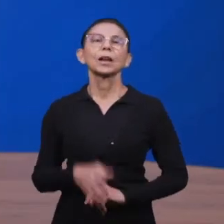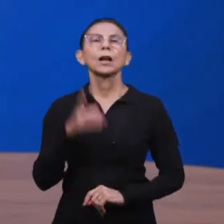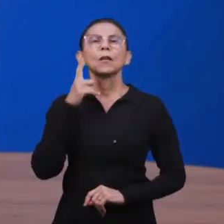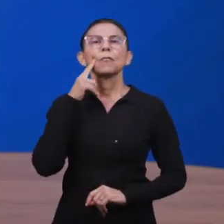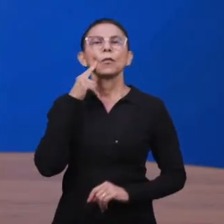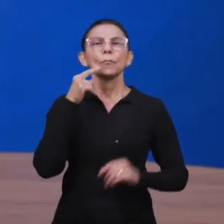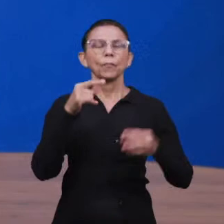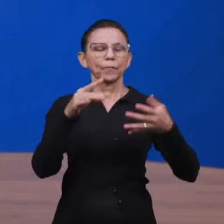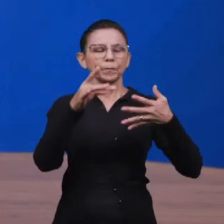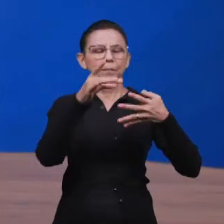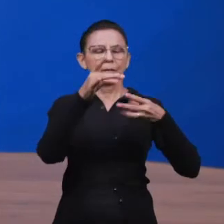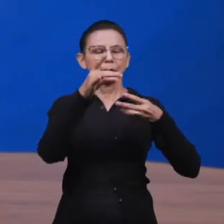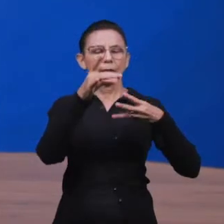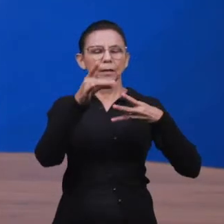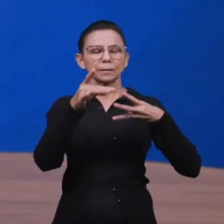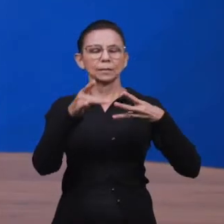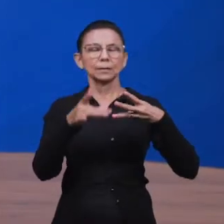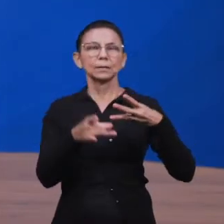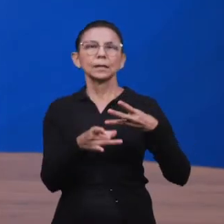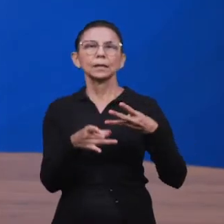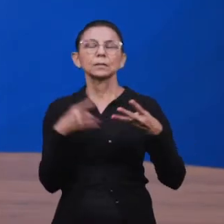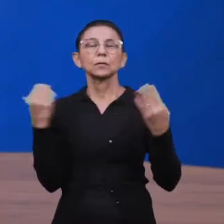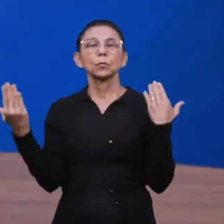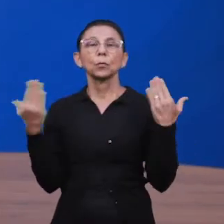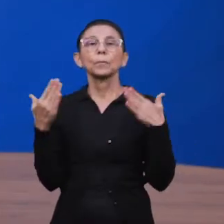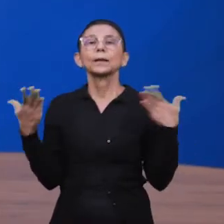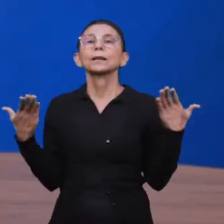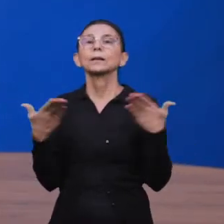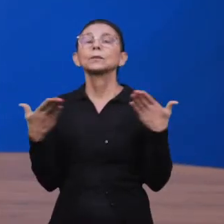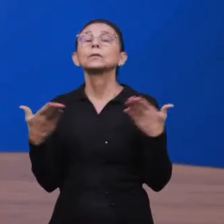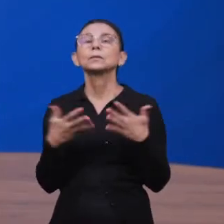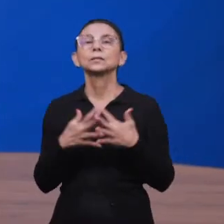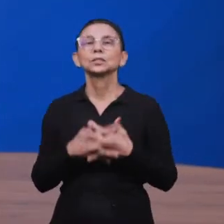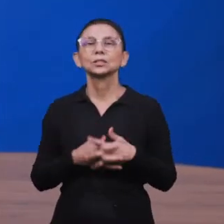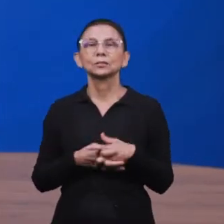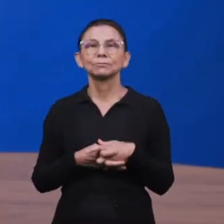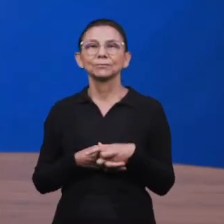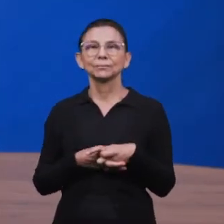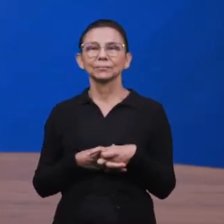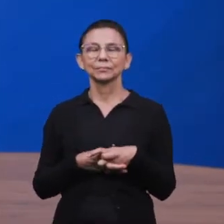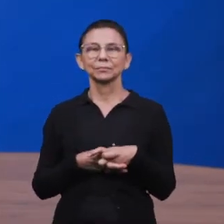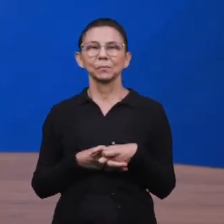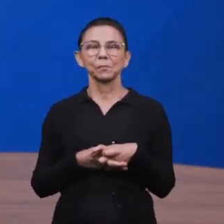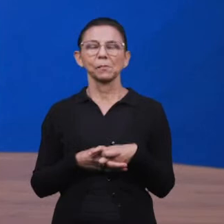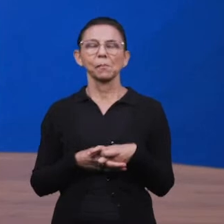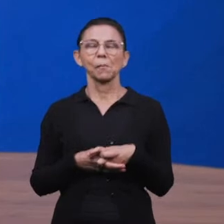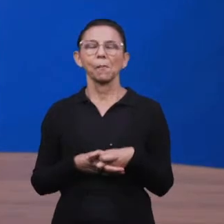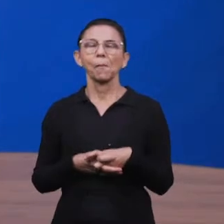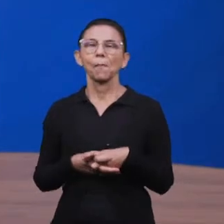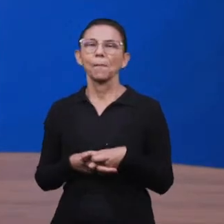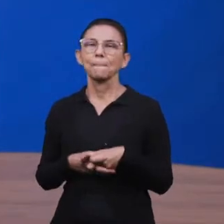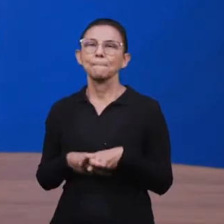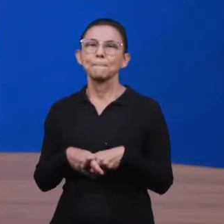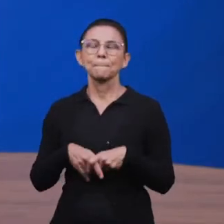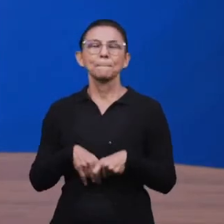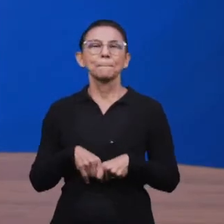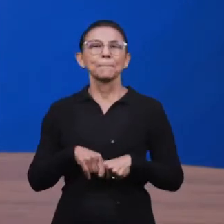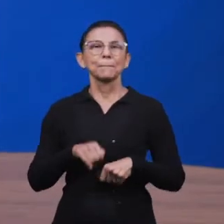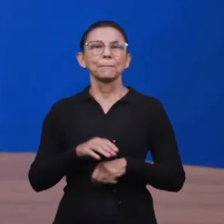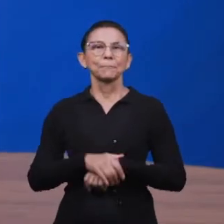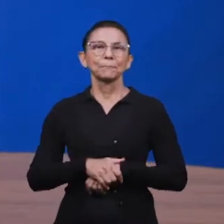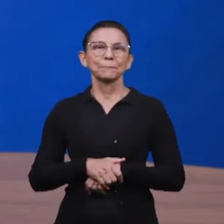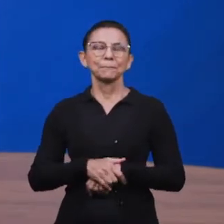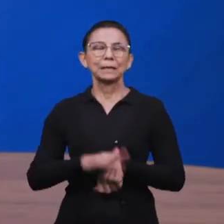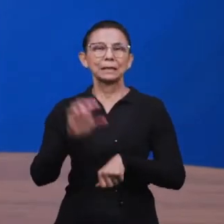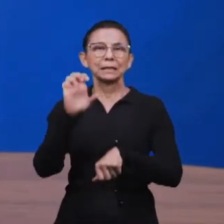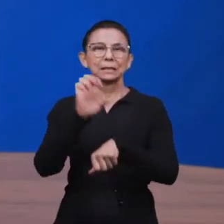profética delas na igreja hoje dos nossos dias. A nossa terceira pergunta, a resposta virá agora do estado da Paraíba,